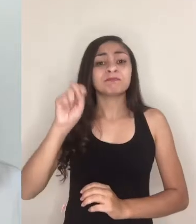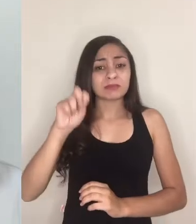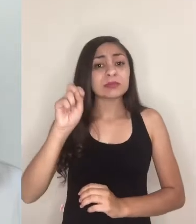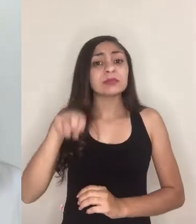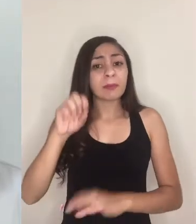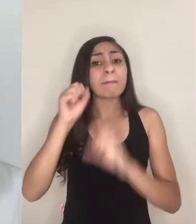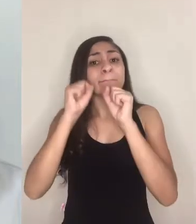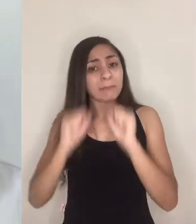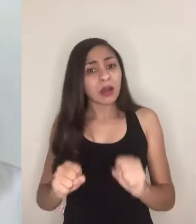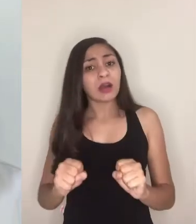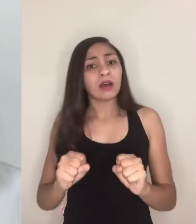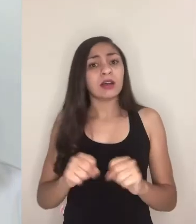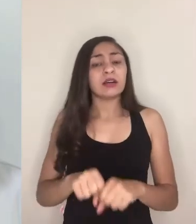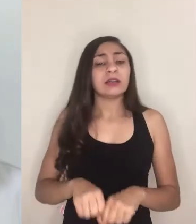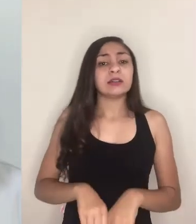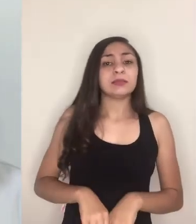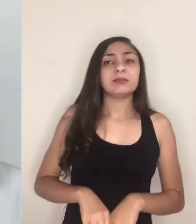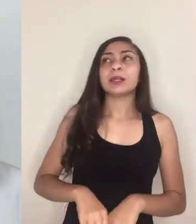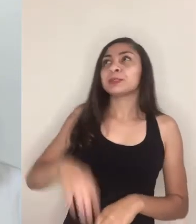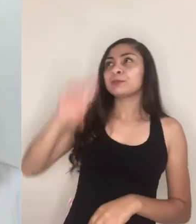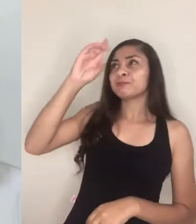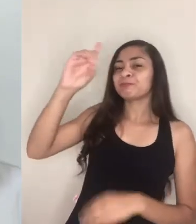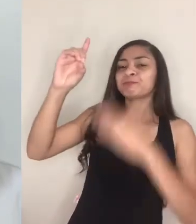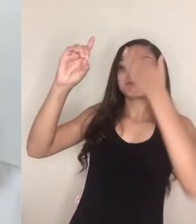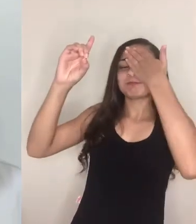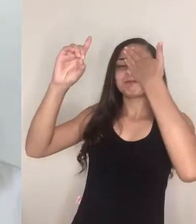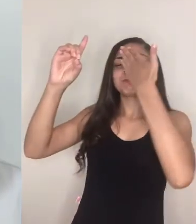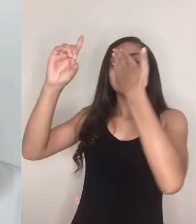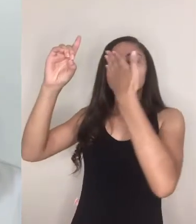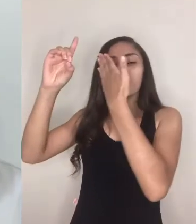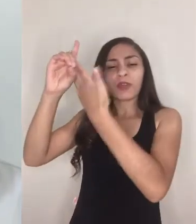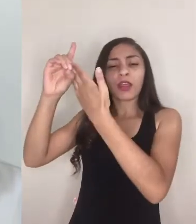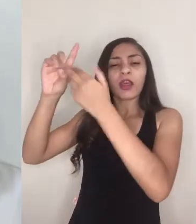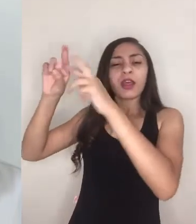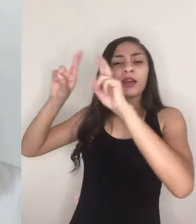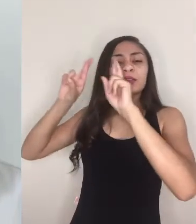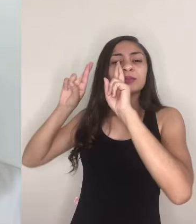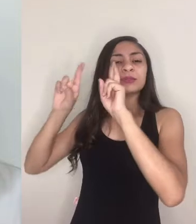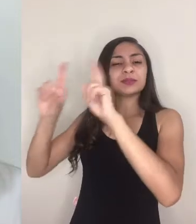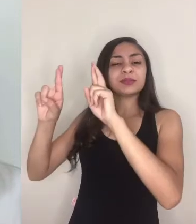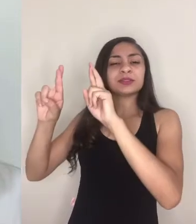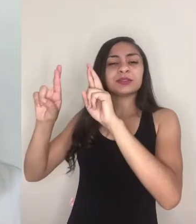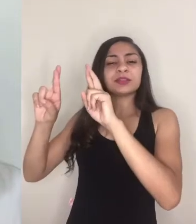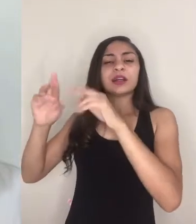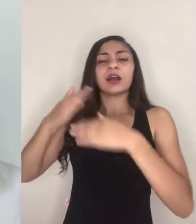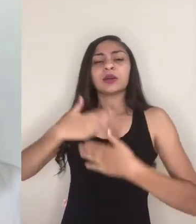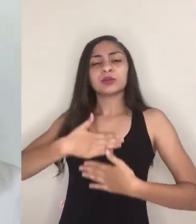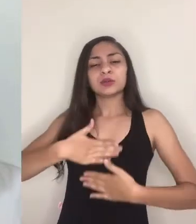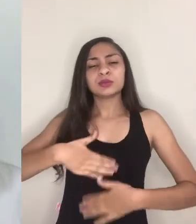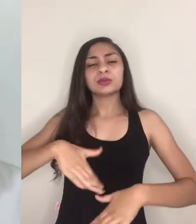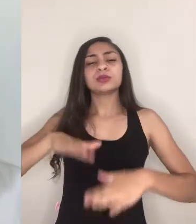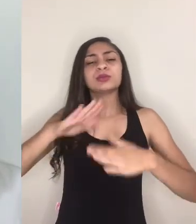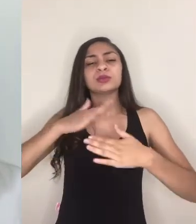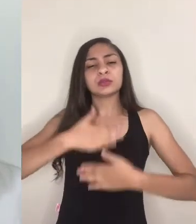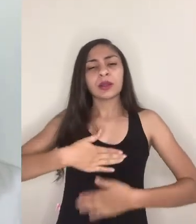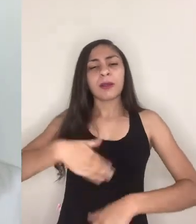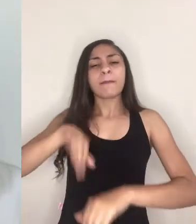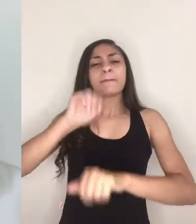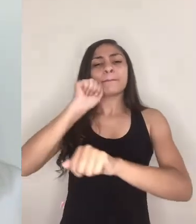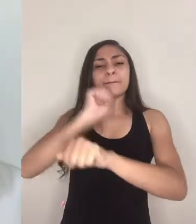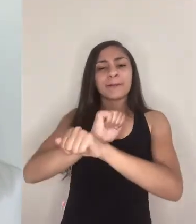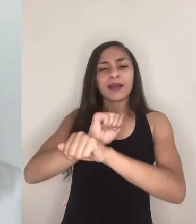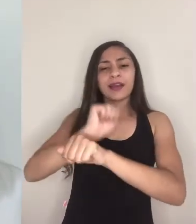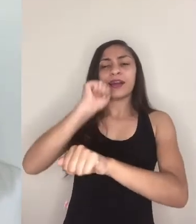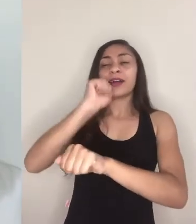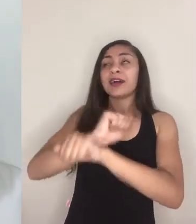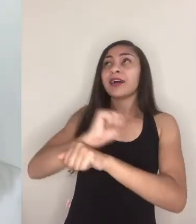lembrança e confiança no seu Deus, esperar passar a noite escura da alma, aguardando a